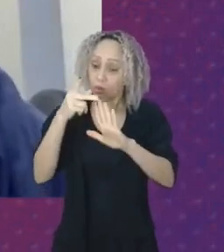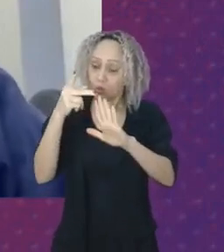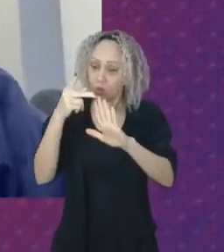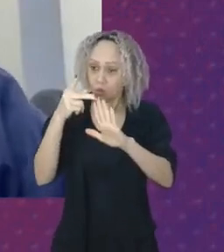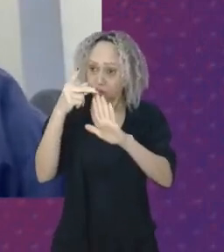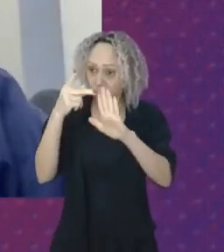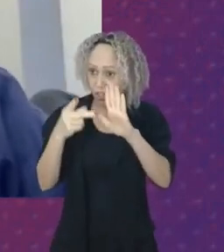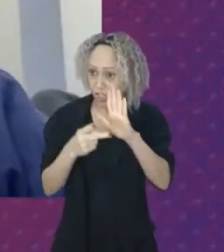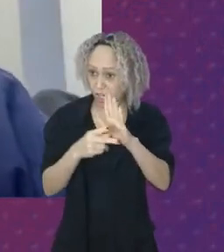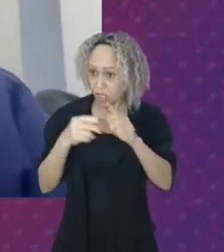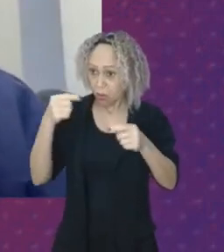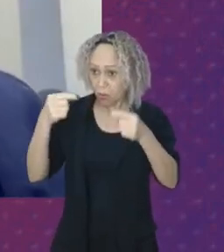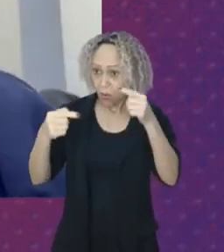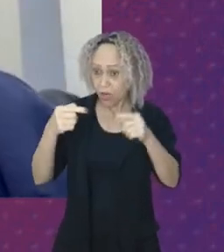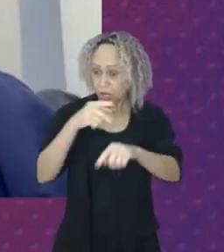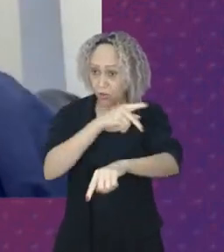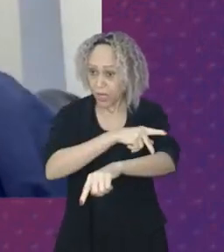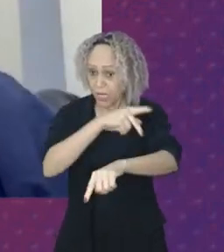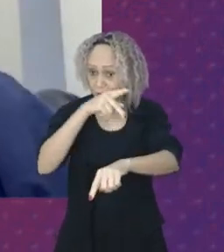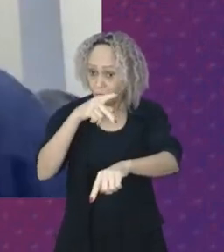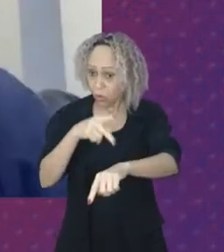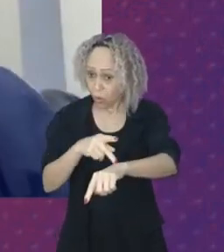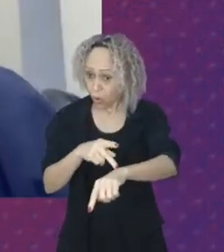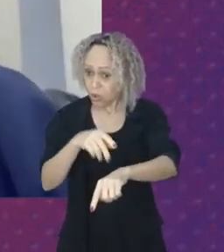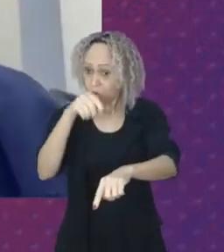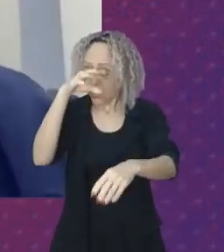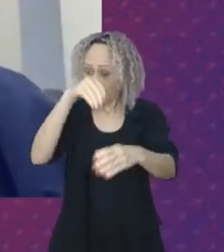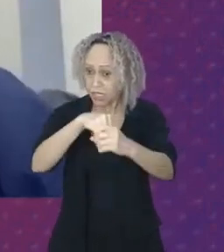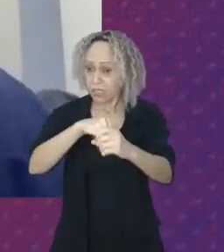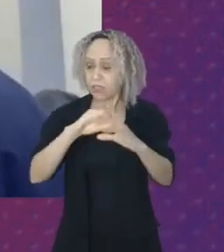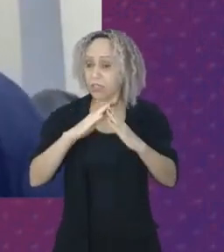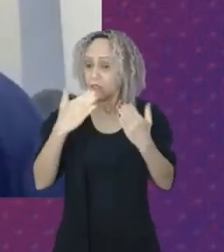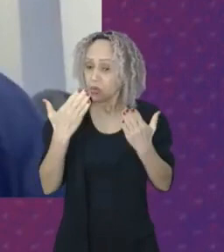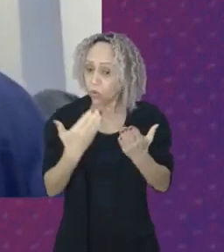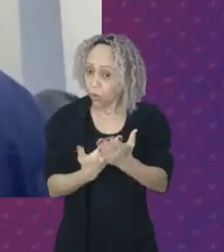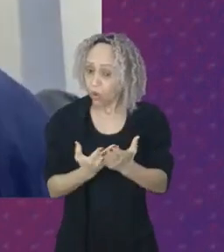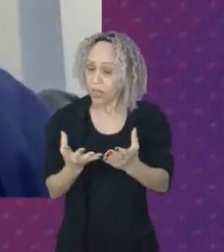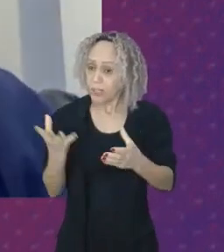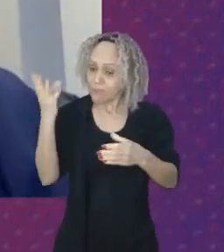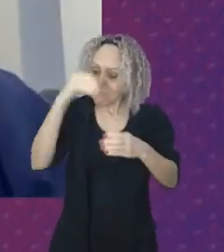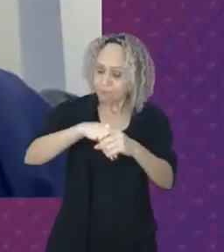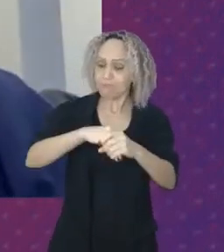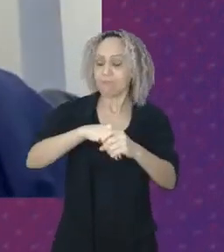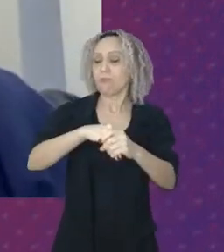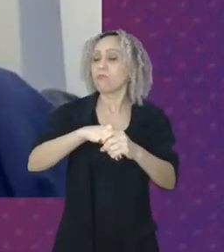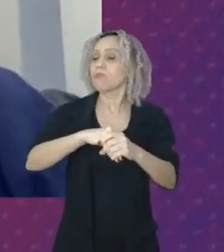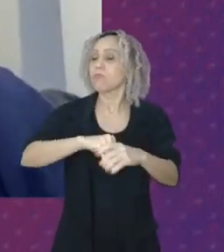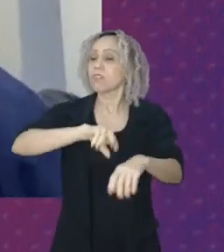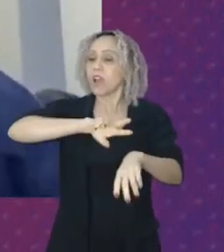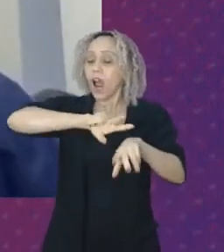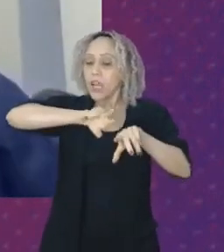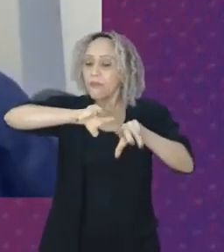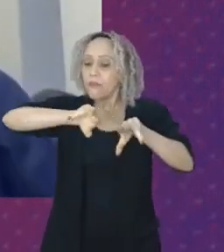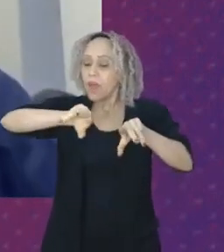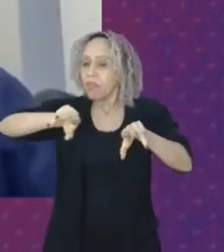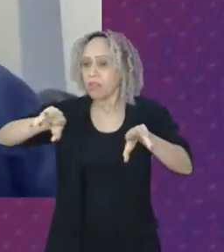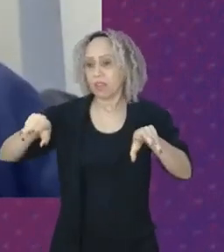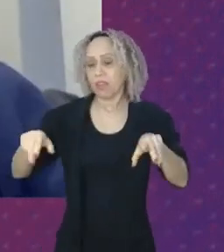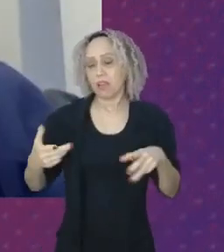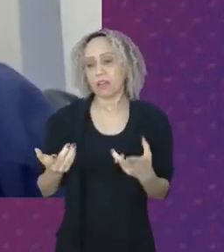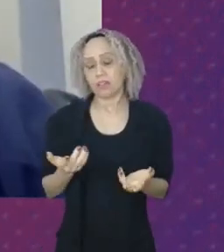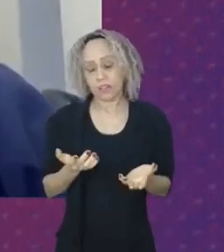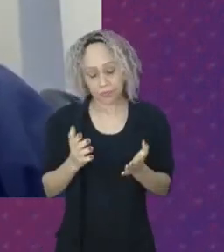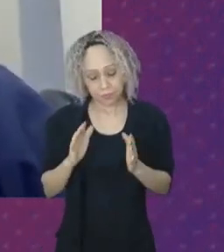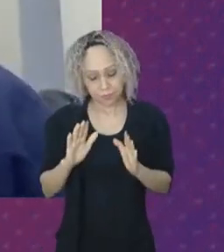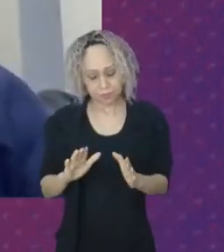gente confronte episódios de racismo, seja no corpo docente, seja por meio dos estudantes, né? Porque é